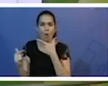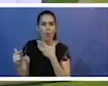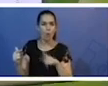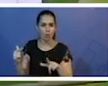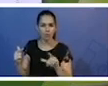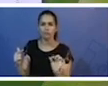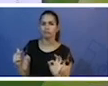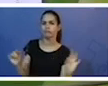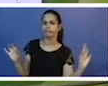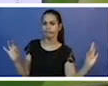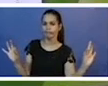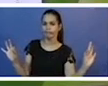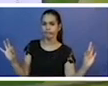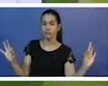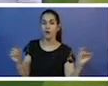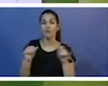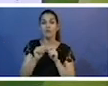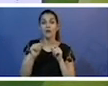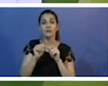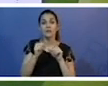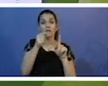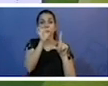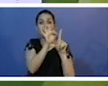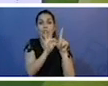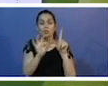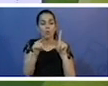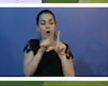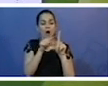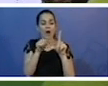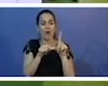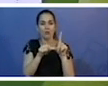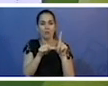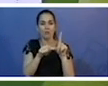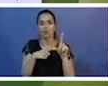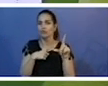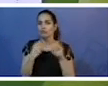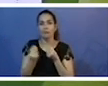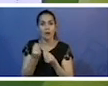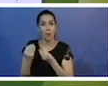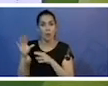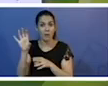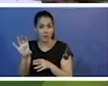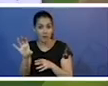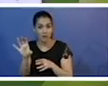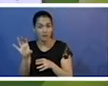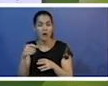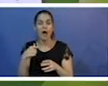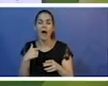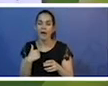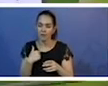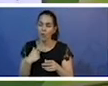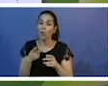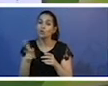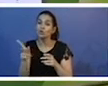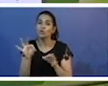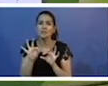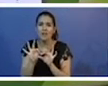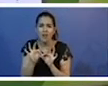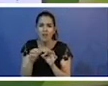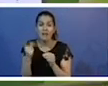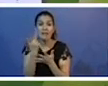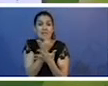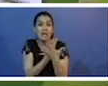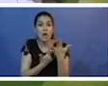formando um ângulo de 90 graus. Ah, mas não tem como aqui dentro. Então a gente prolonga o lado até eu ter